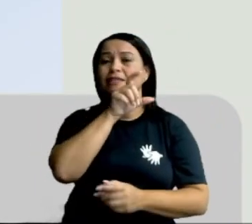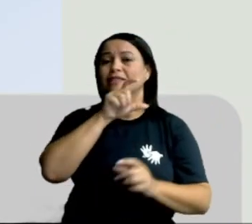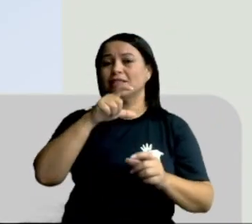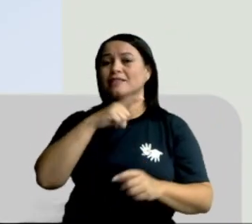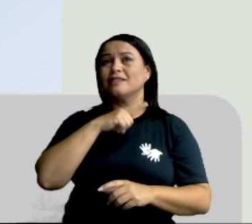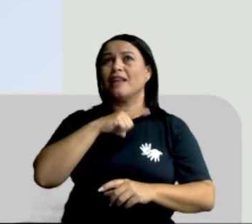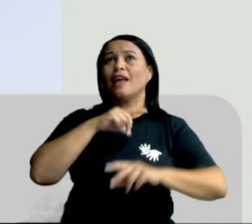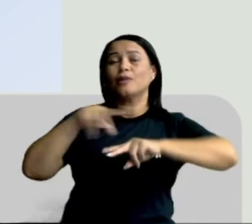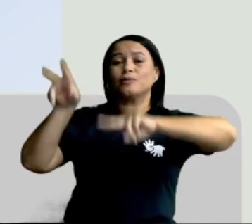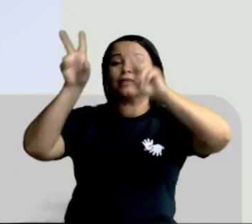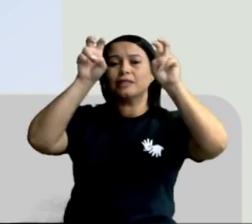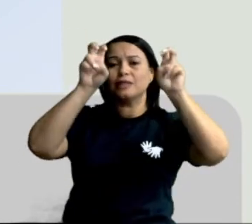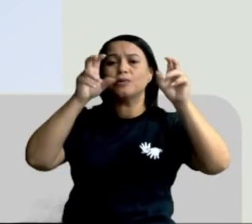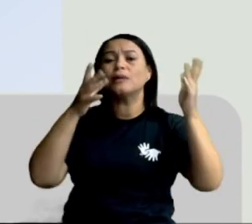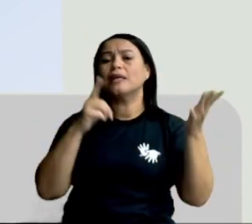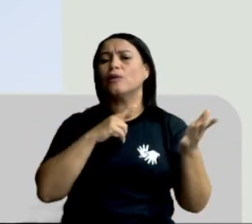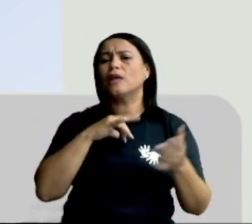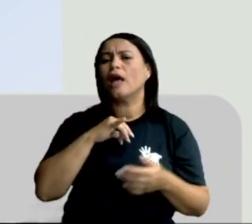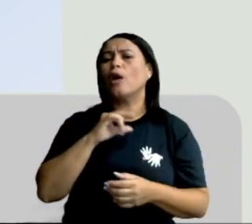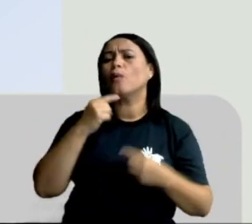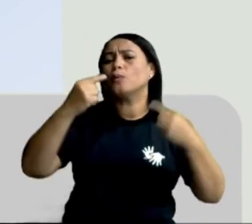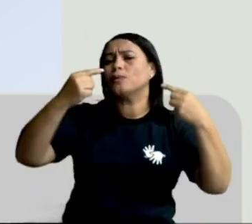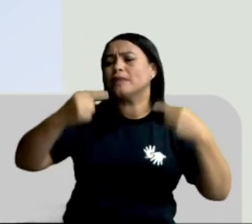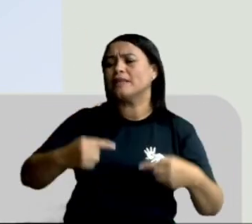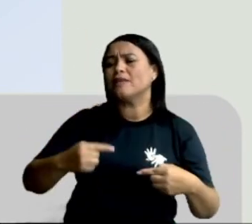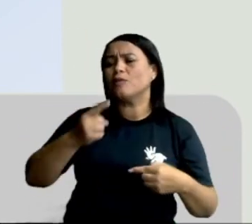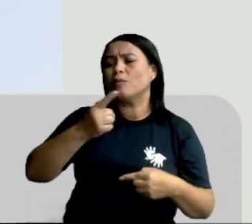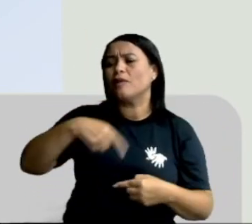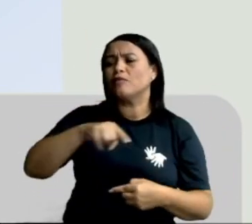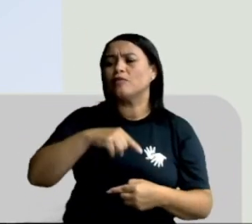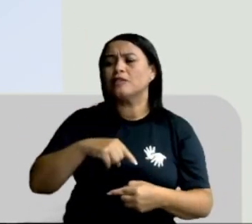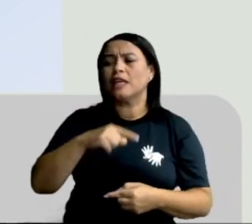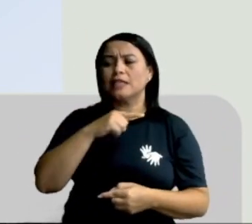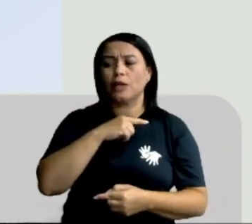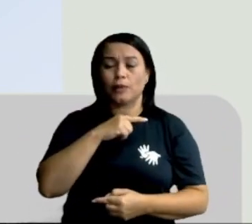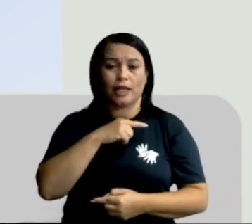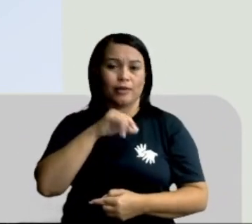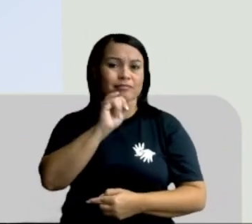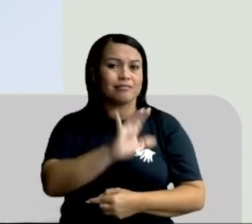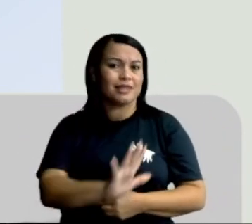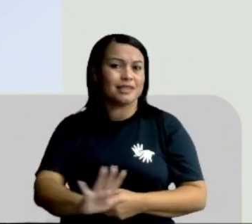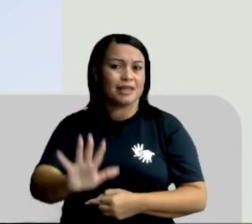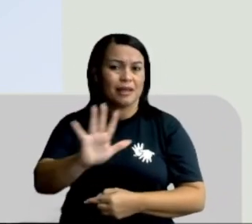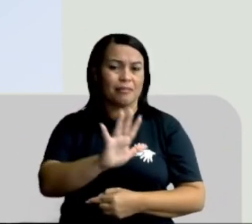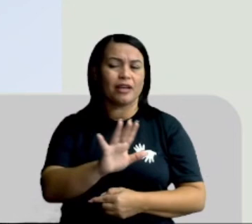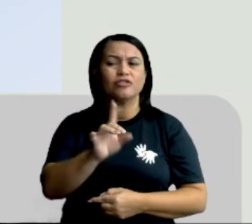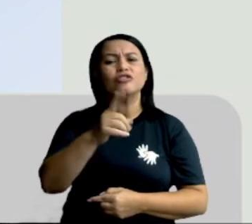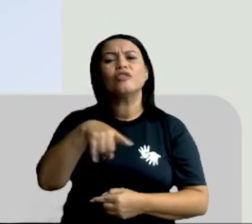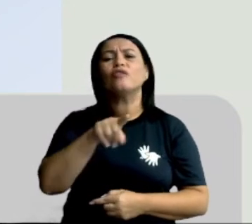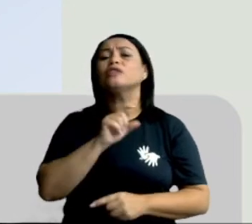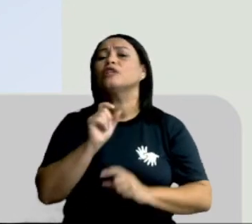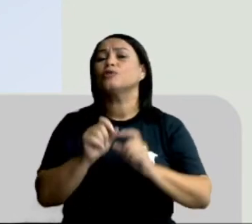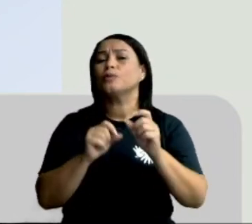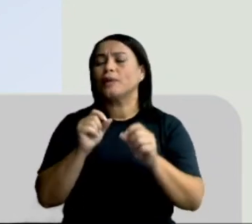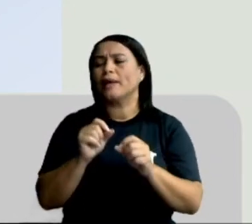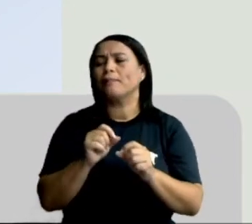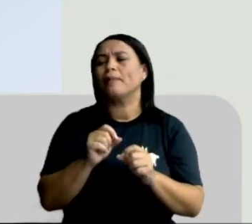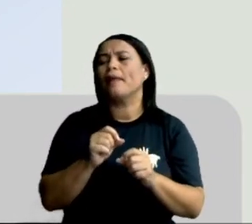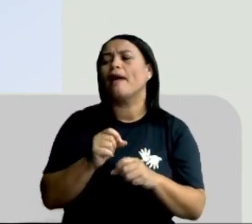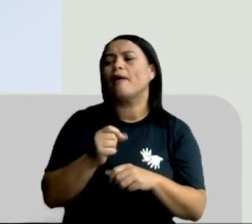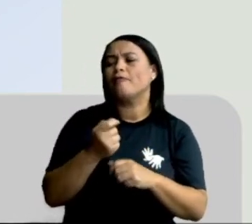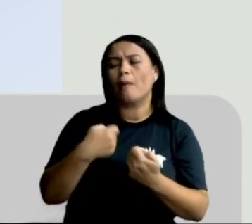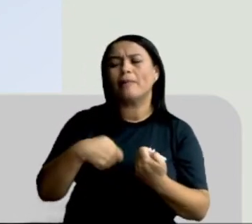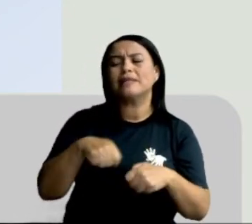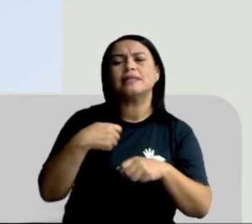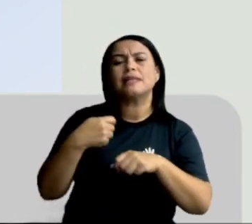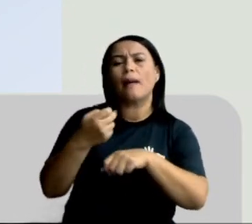título. E aí eu trouxe um desafio para vocês. Eu tenho essa imagem, que vocês vão procurar